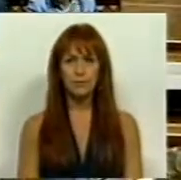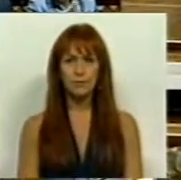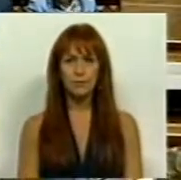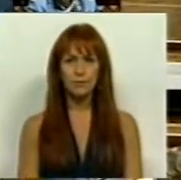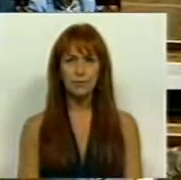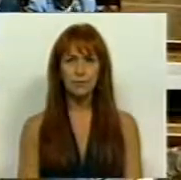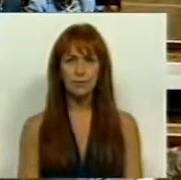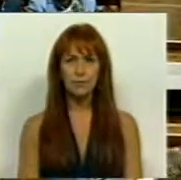Obrigado.